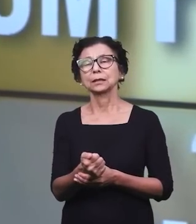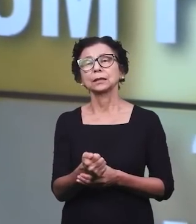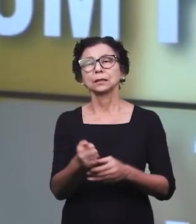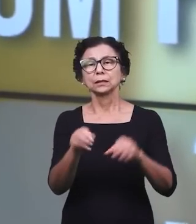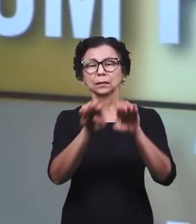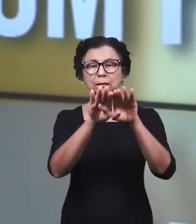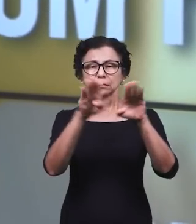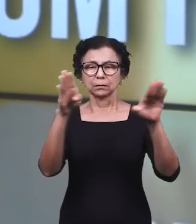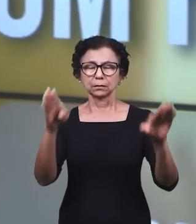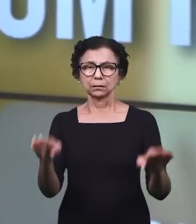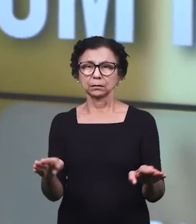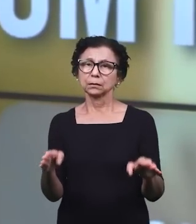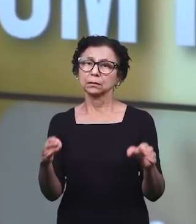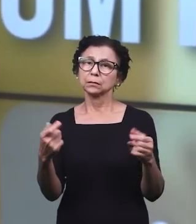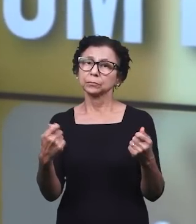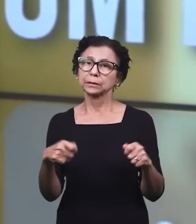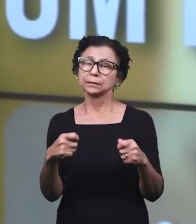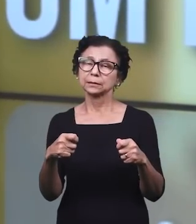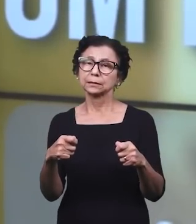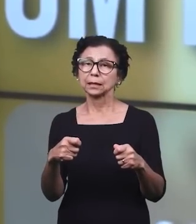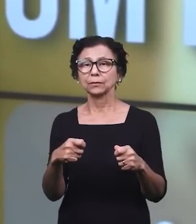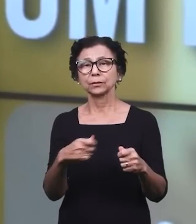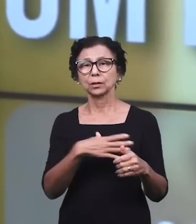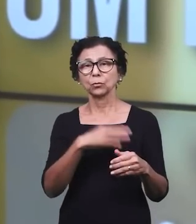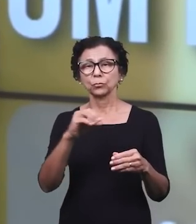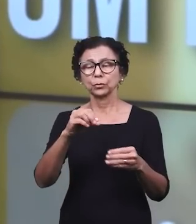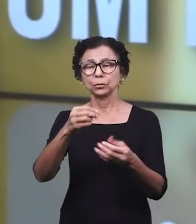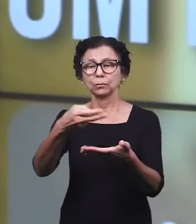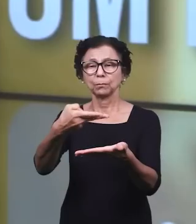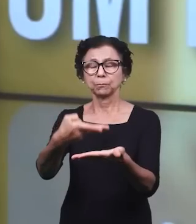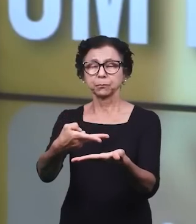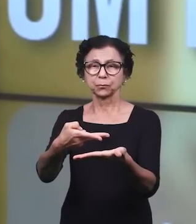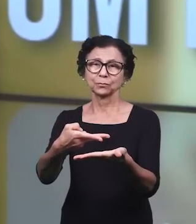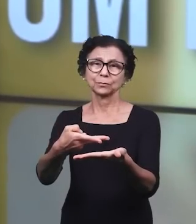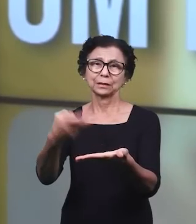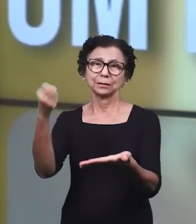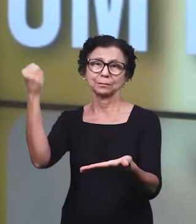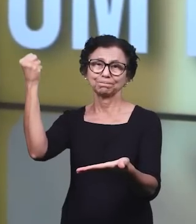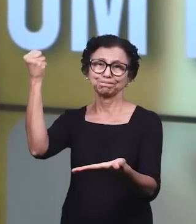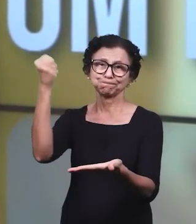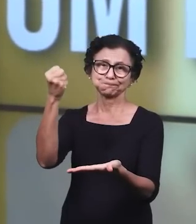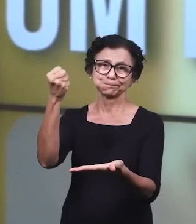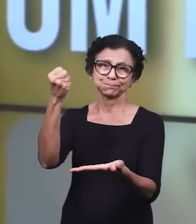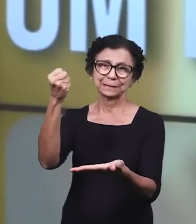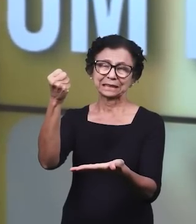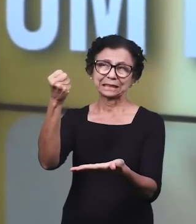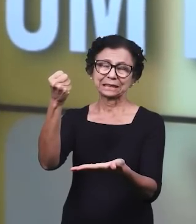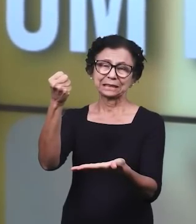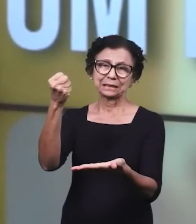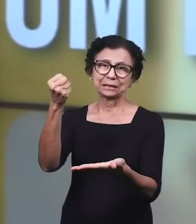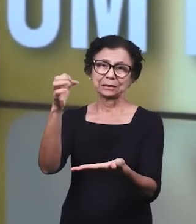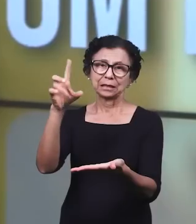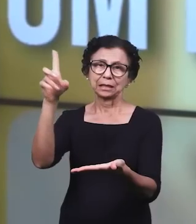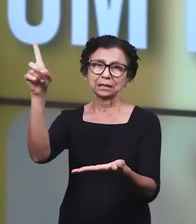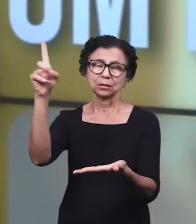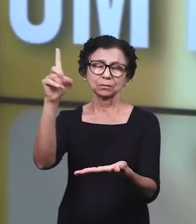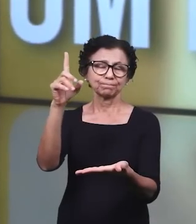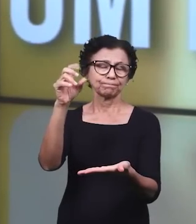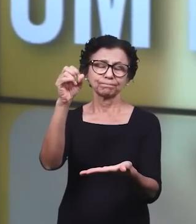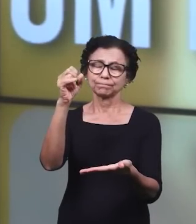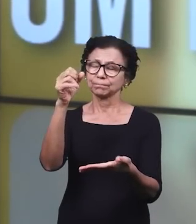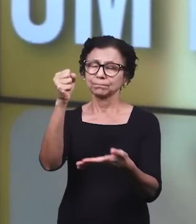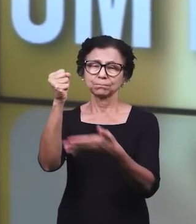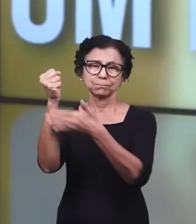Testamento, porque havia cultos religiosos das outras nações, onde os pais sacrificavam o seu